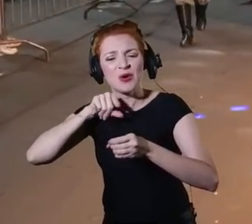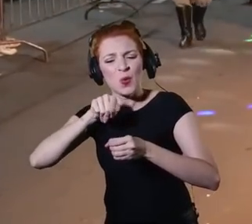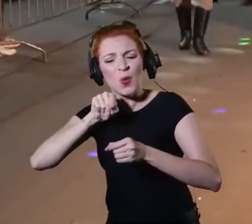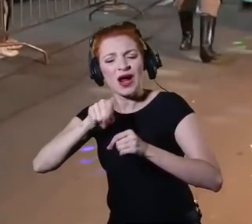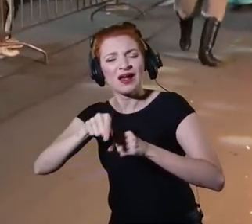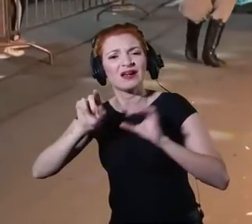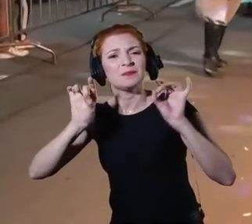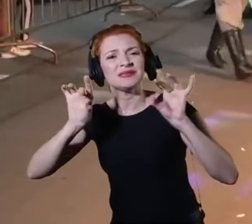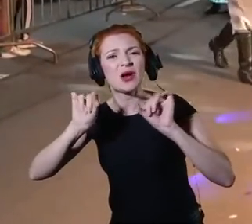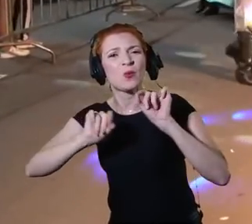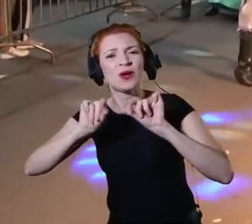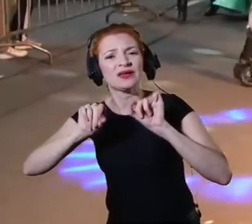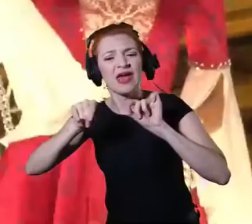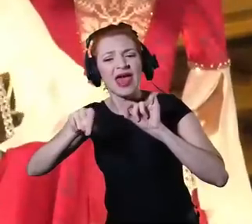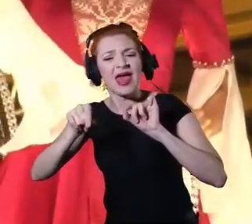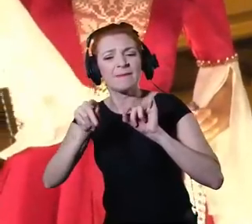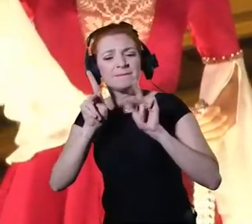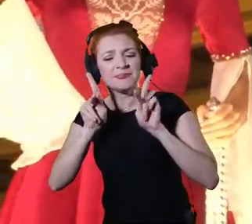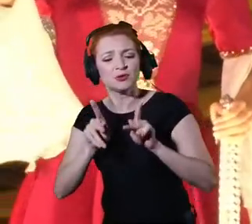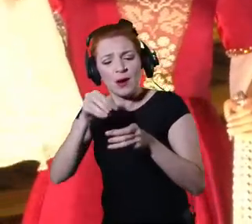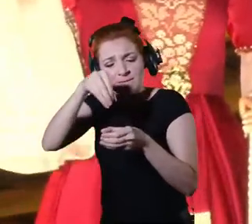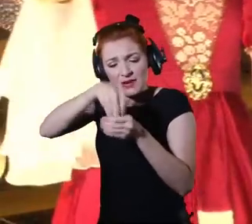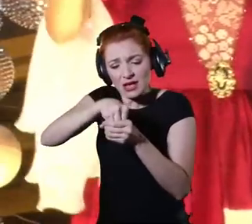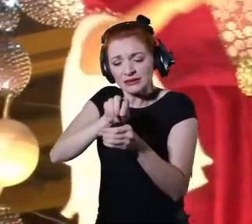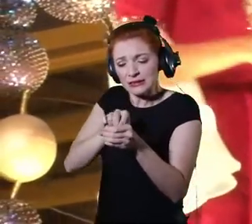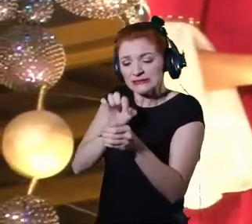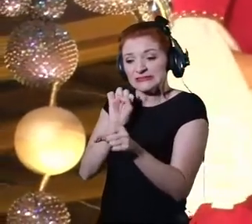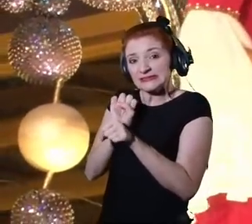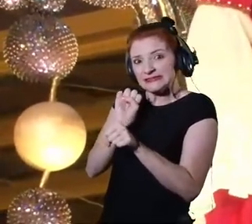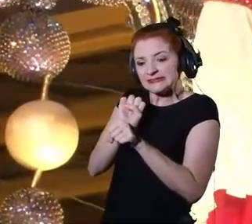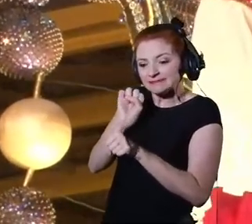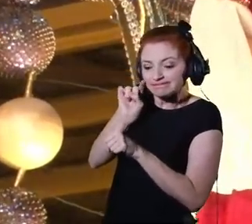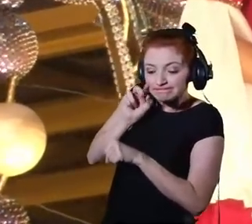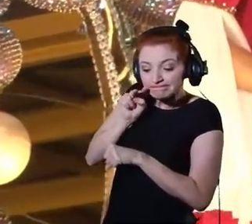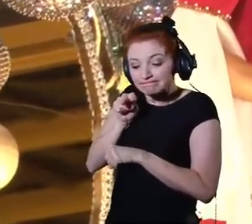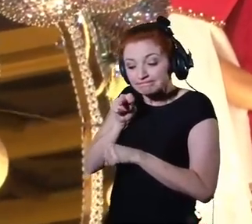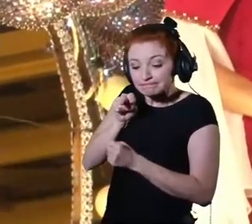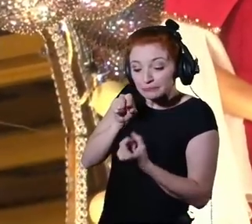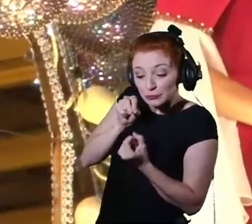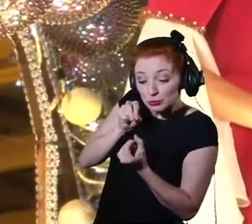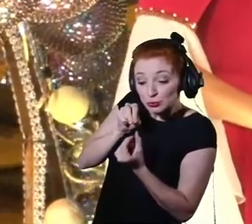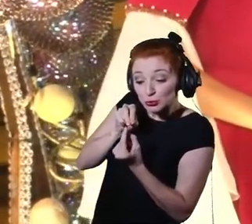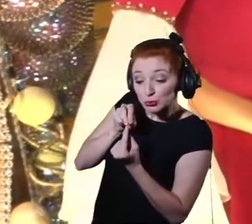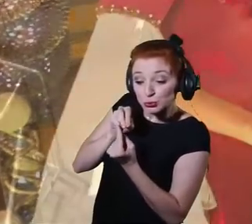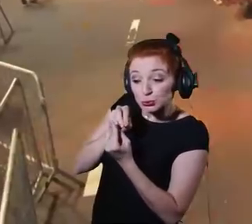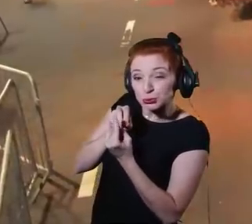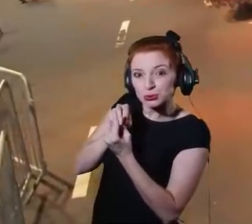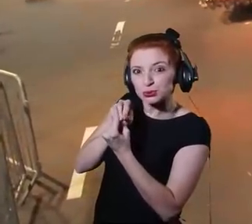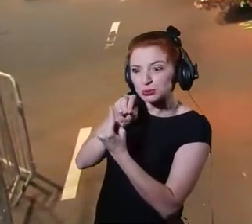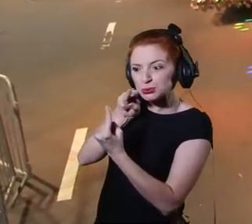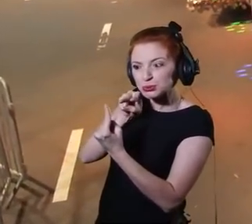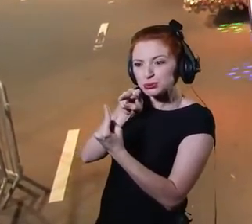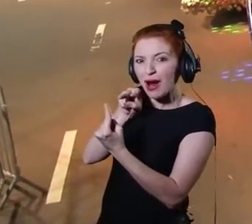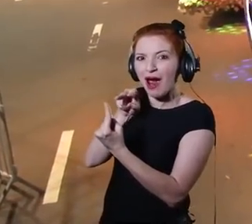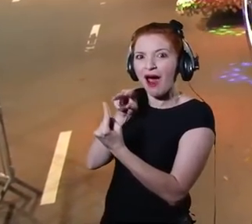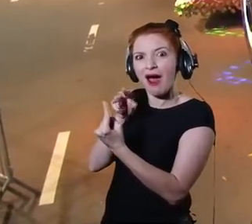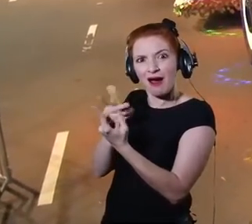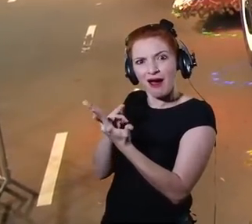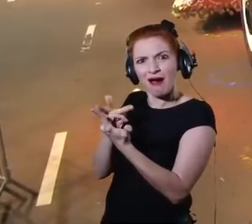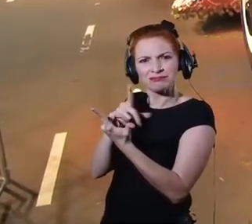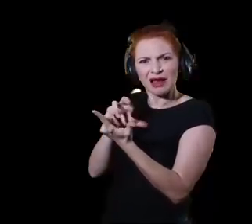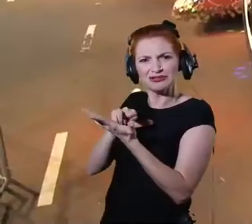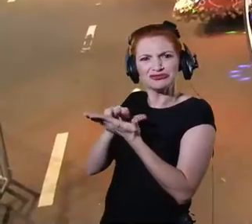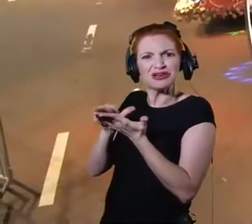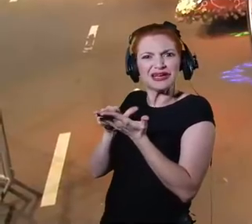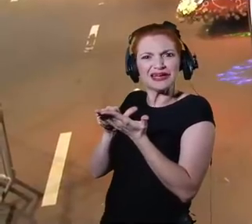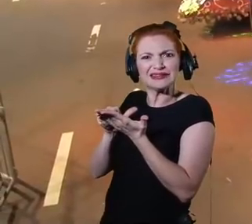esperar, uma expectativa do que se vai colher depois da planta. Existem muitos termos, muitos